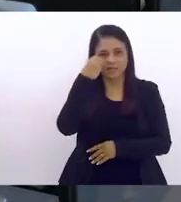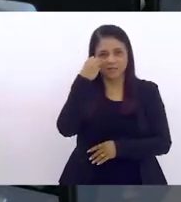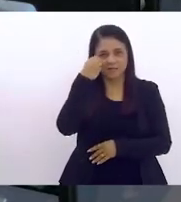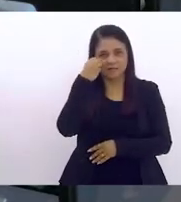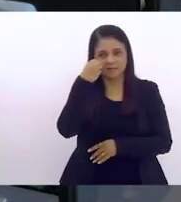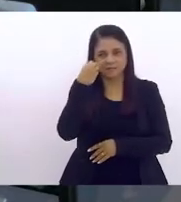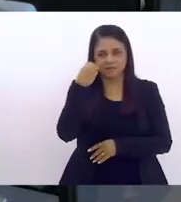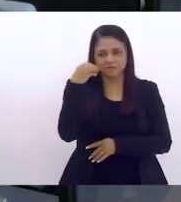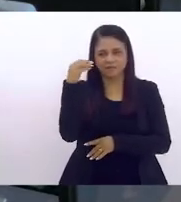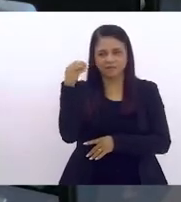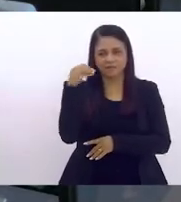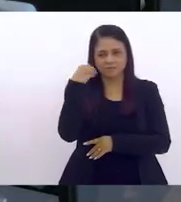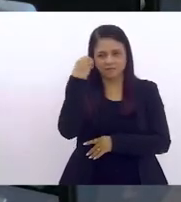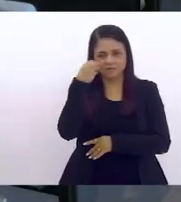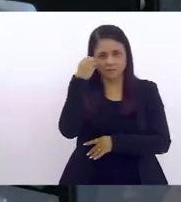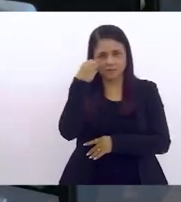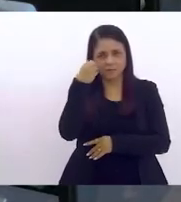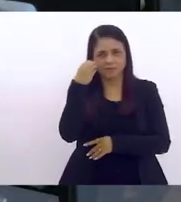das Doulas.